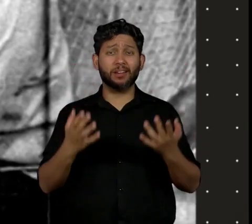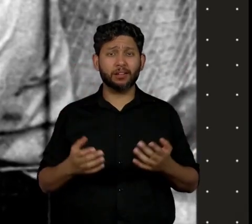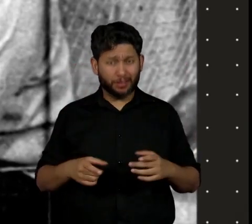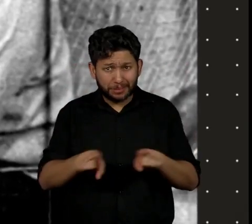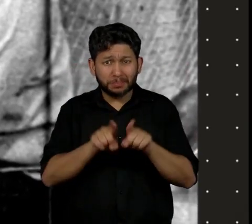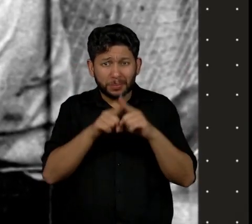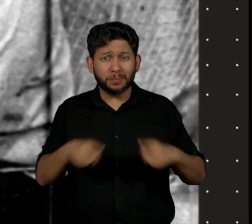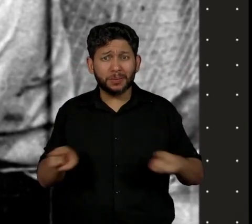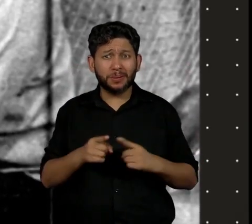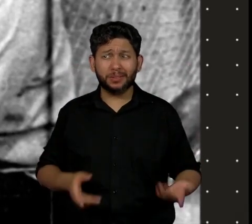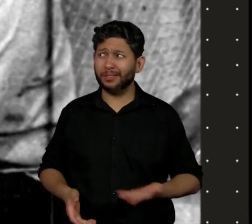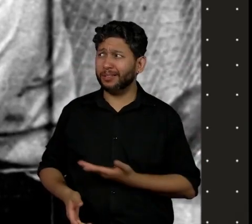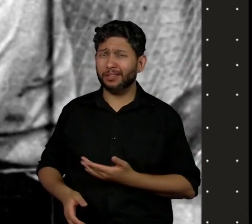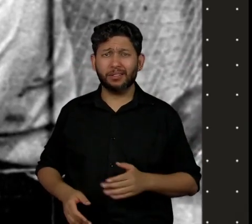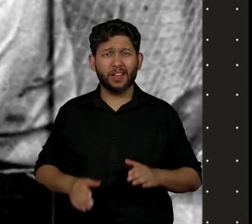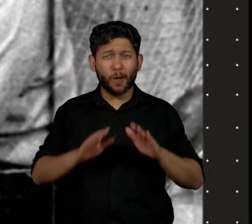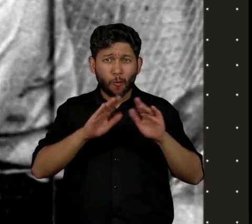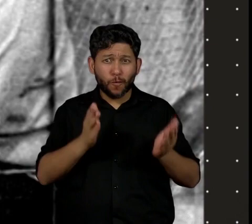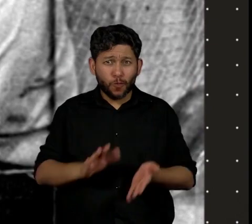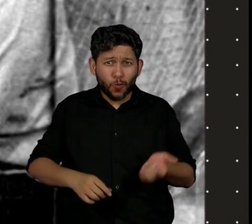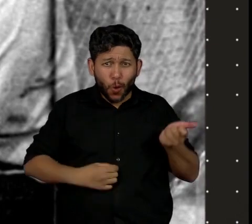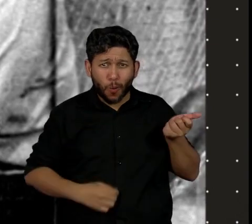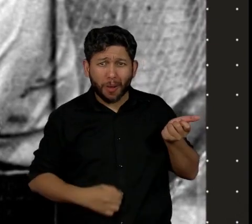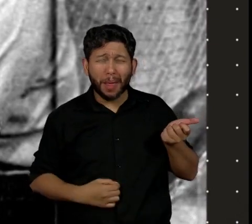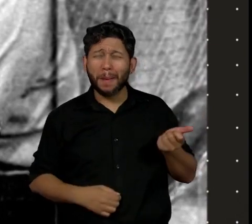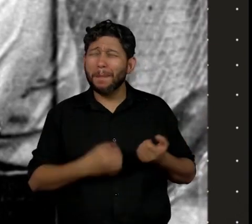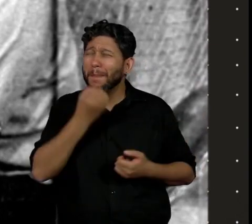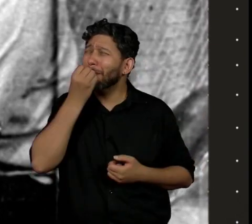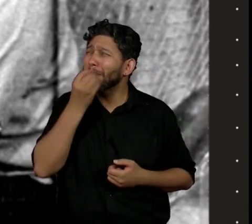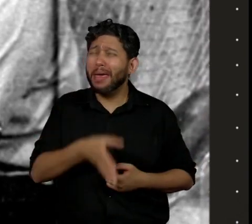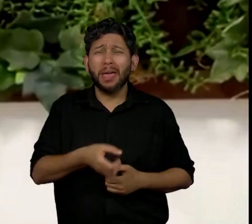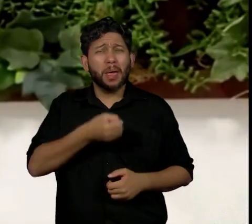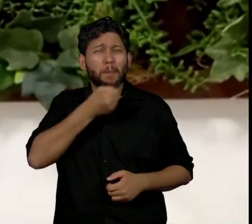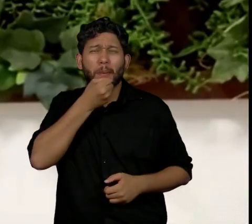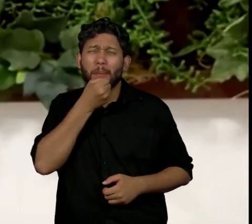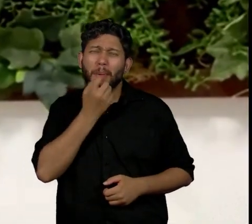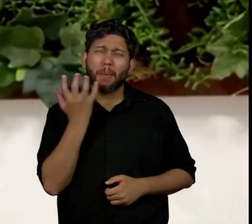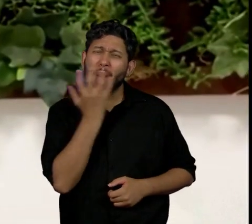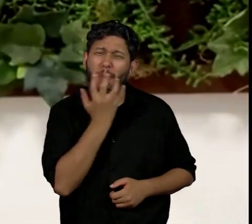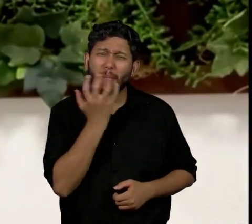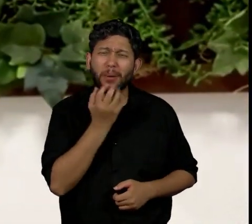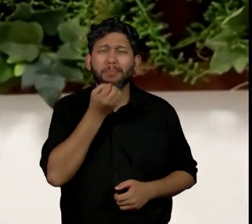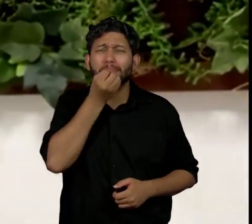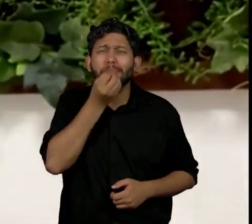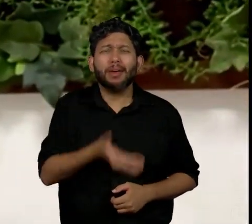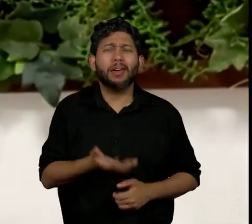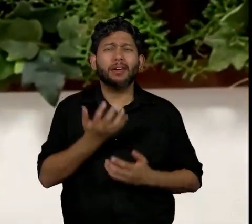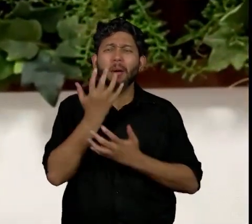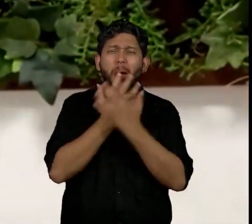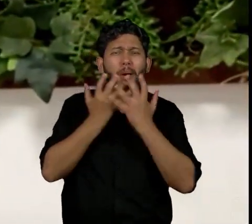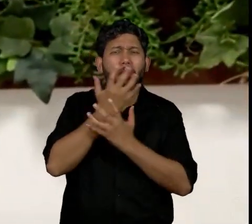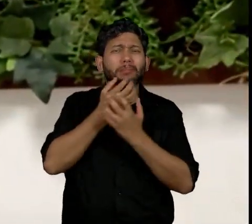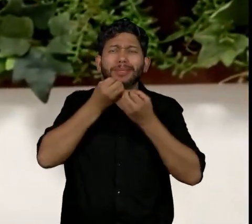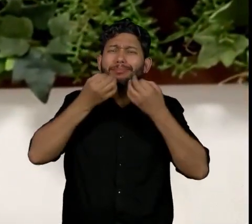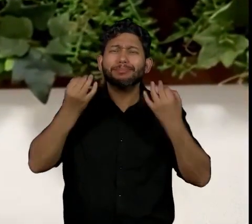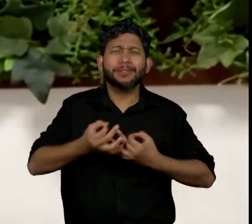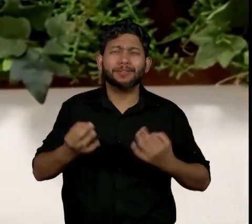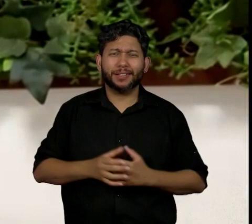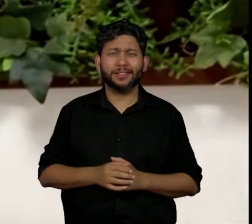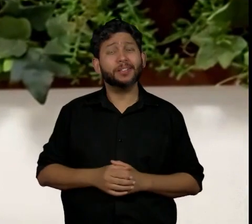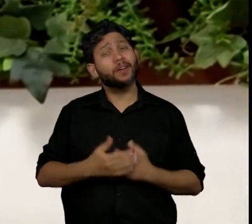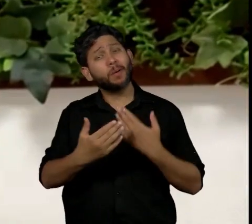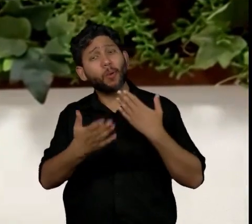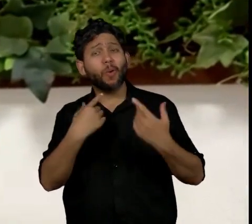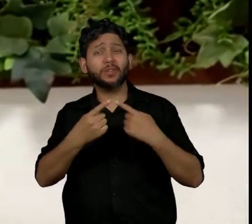Como você toca bem o violão, como você canta bem. Enfim, vários momentos e vamos conversar sempre,